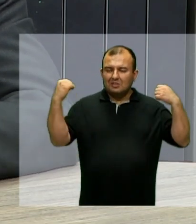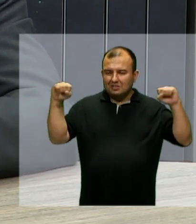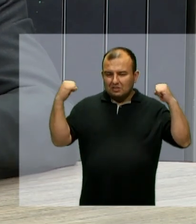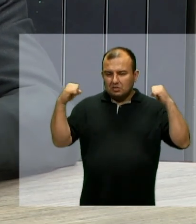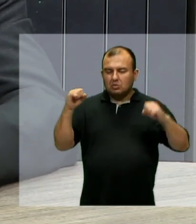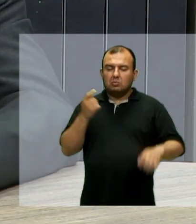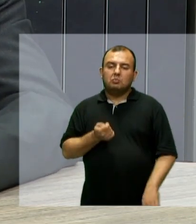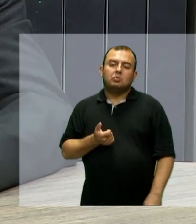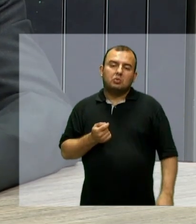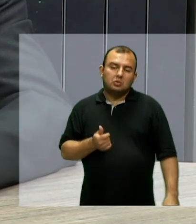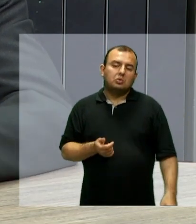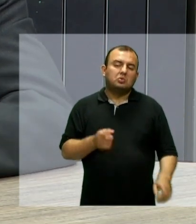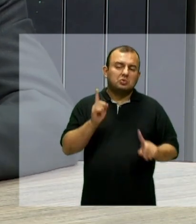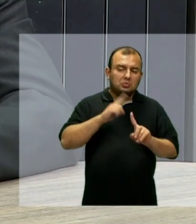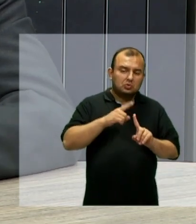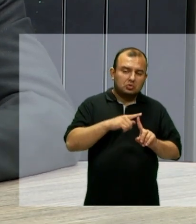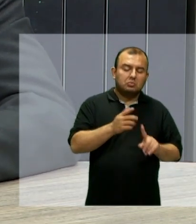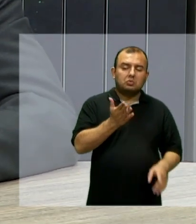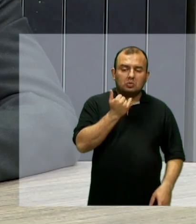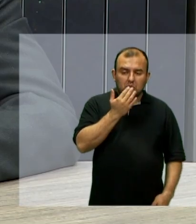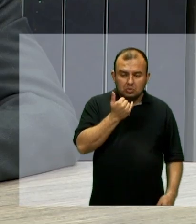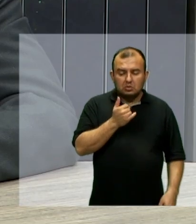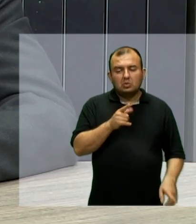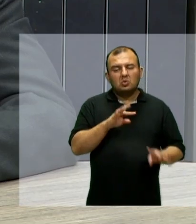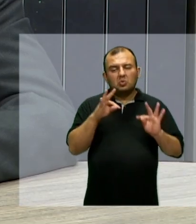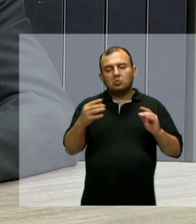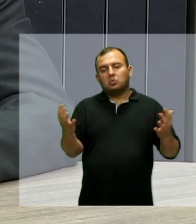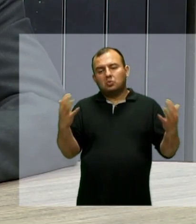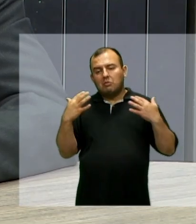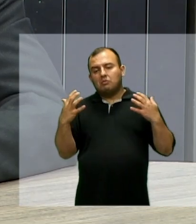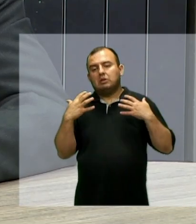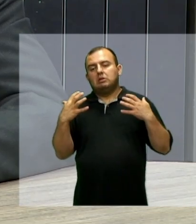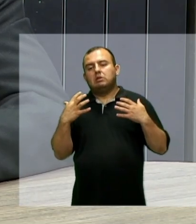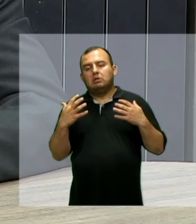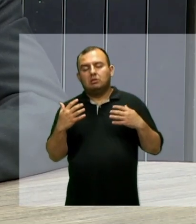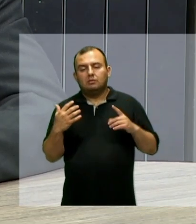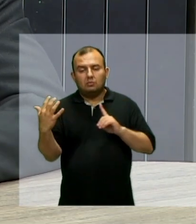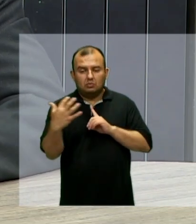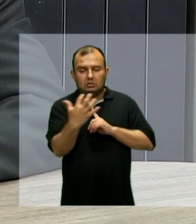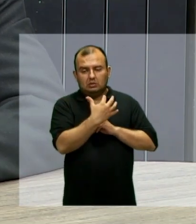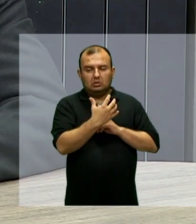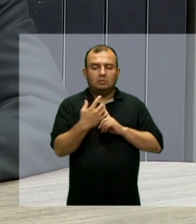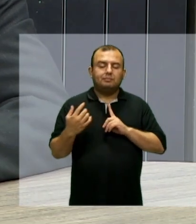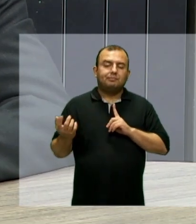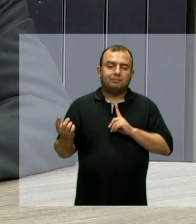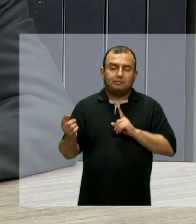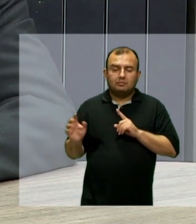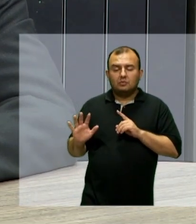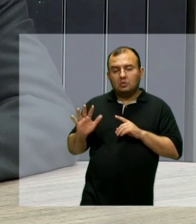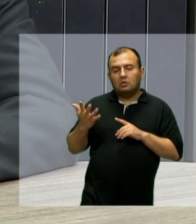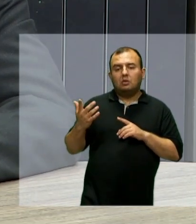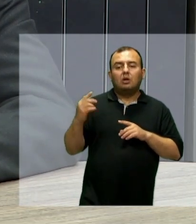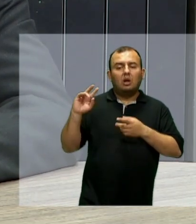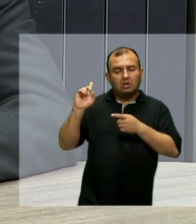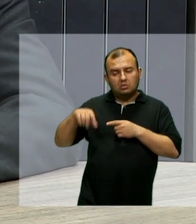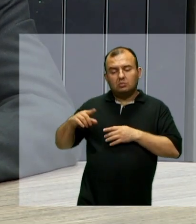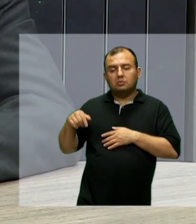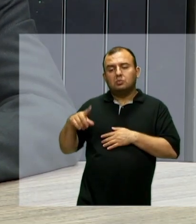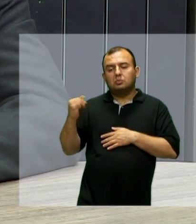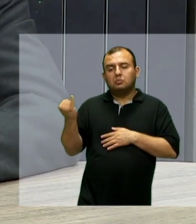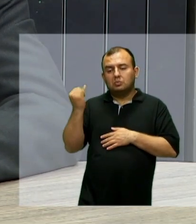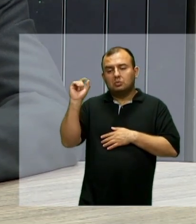né, o tipo de alimentação, tudo acaba influenciando. Mas, na prática, o grande fator mesmo é esse genético